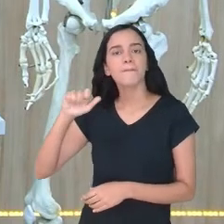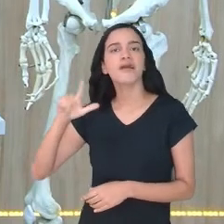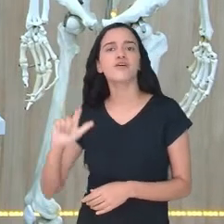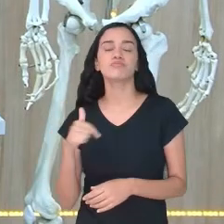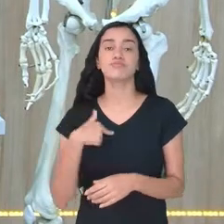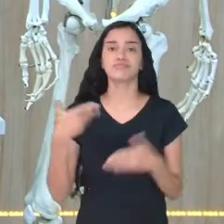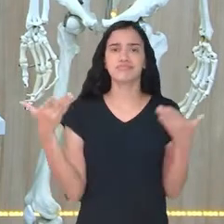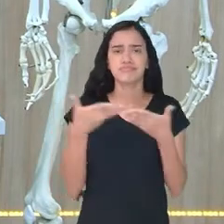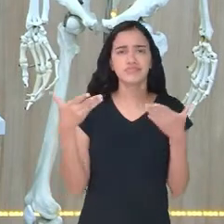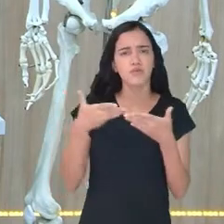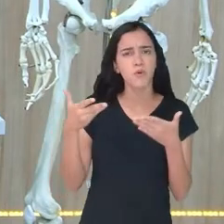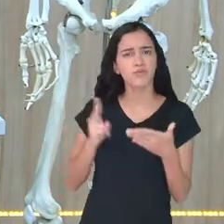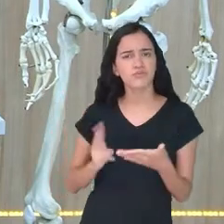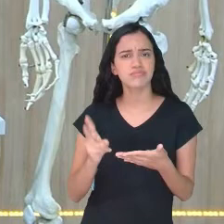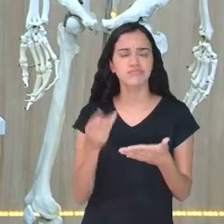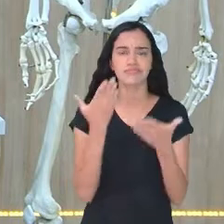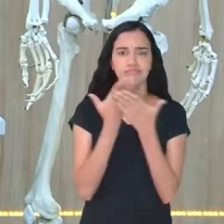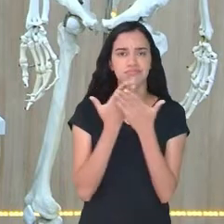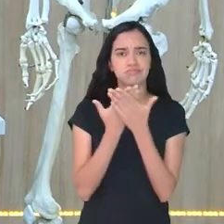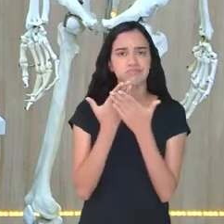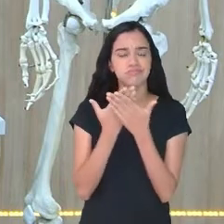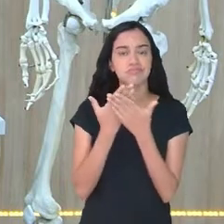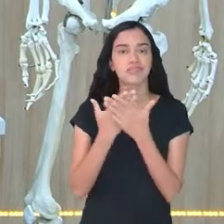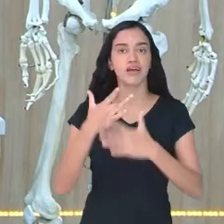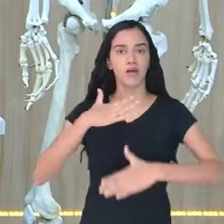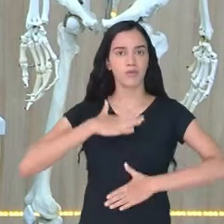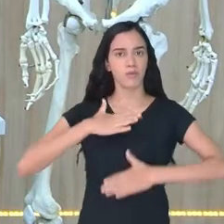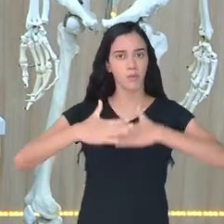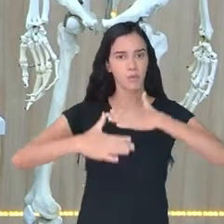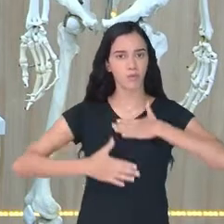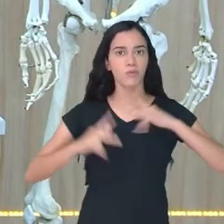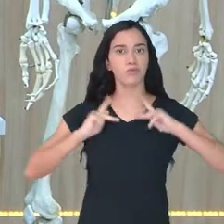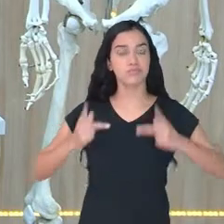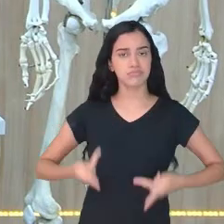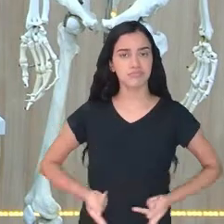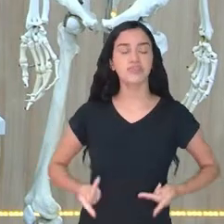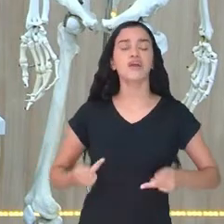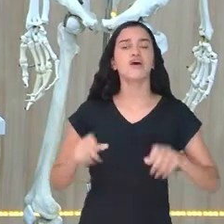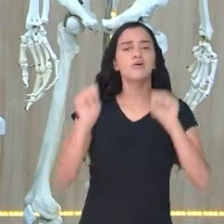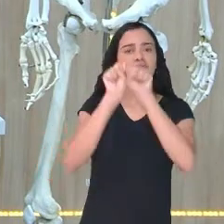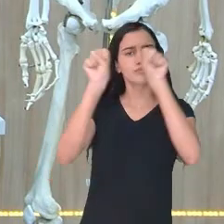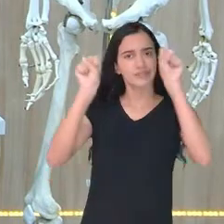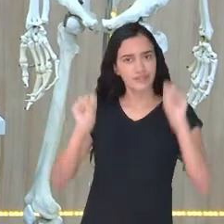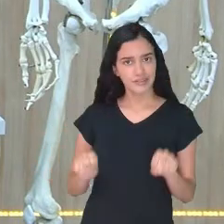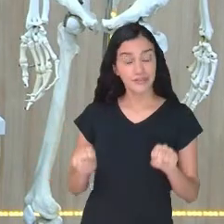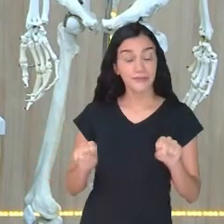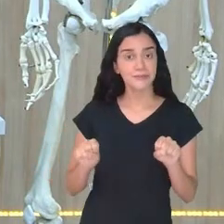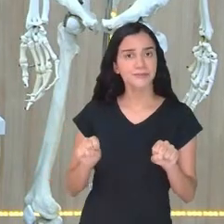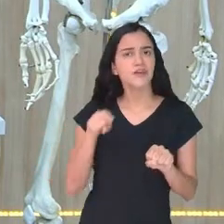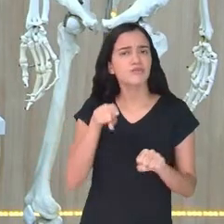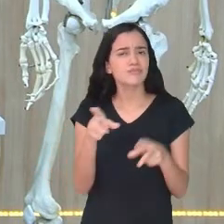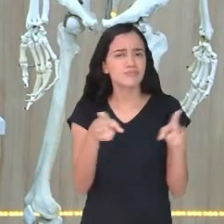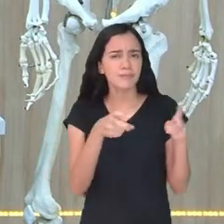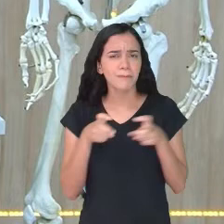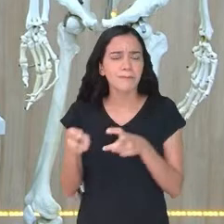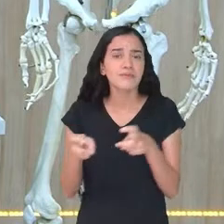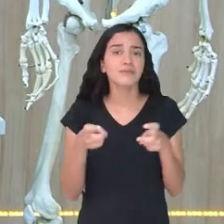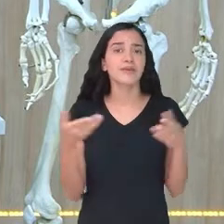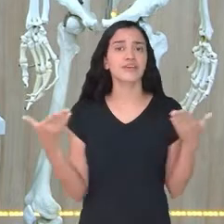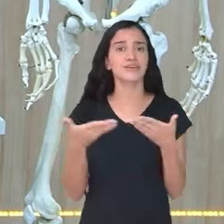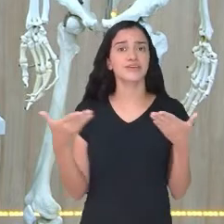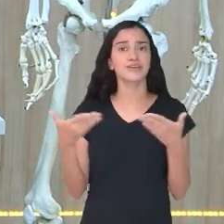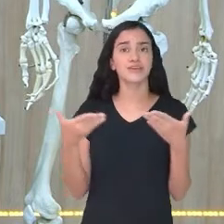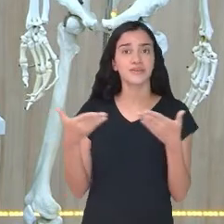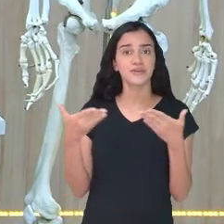hoje continuar o nosso estudo a respeito do corpo humano, um sistema integrado. Vocês devem perceber que hoje eu estou